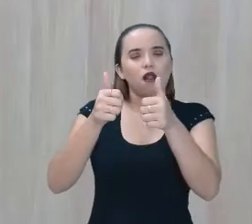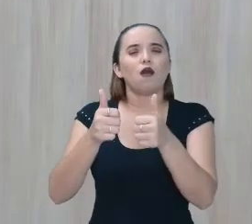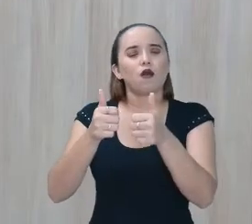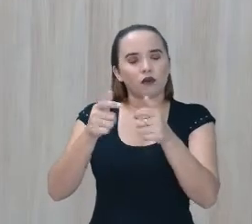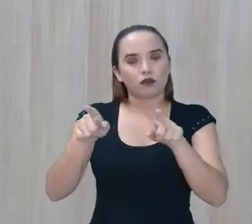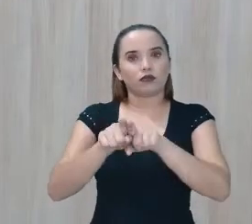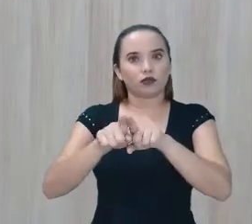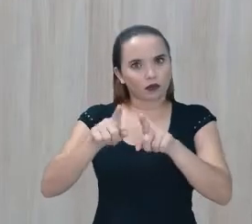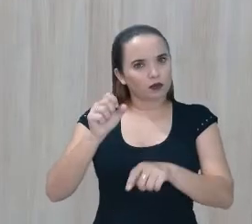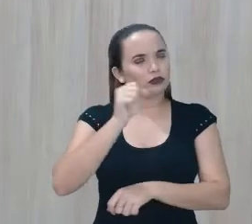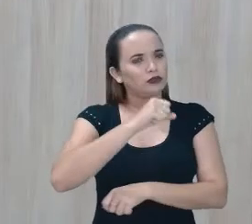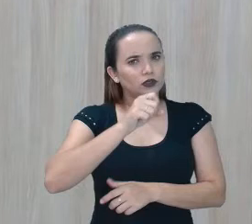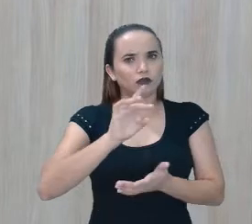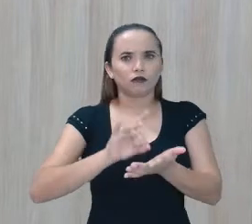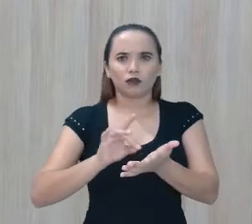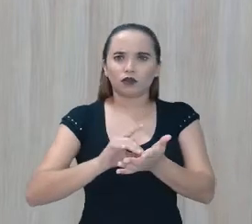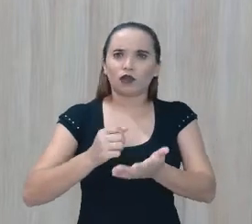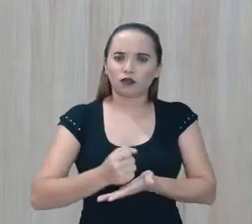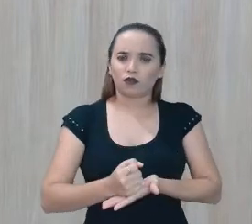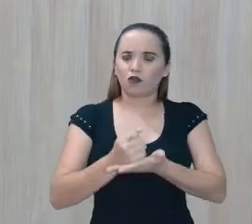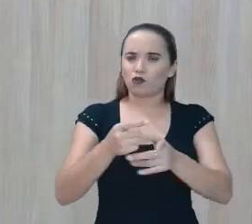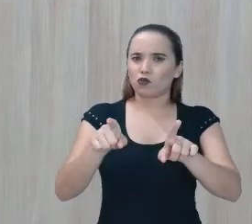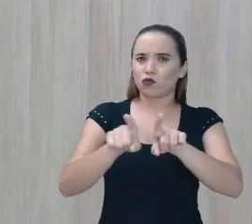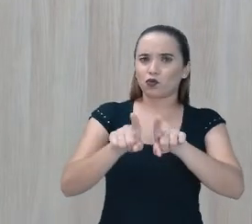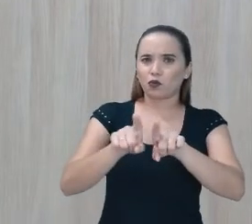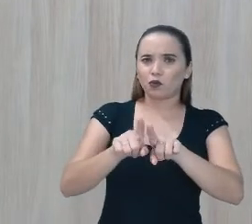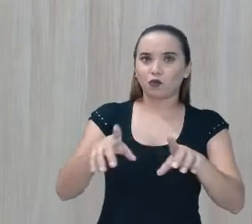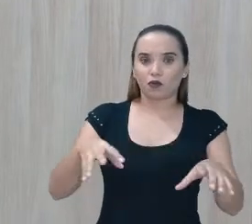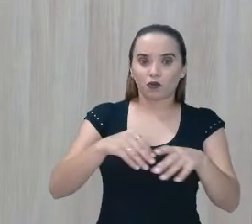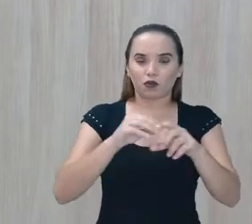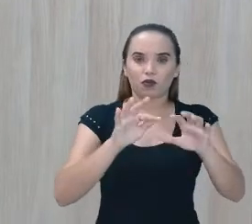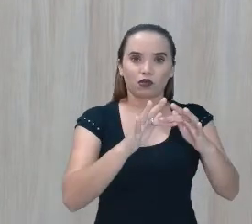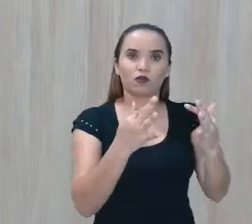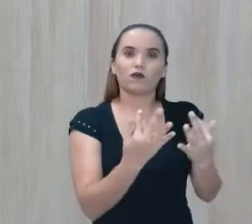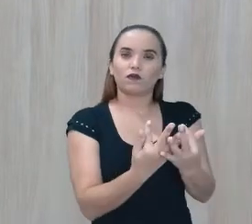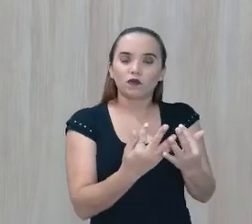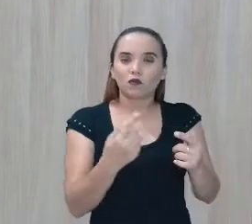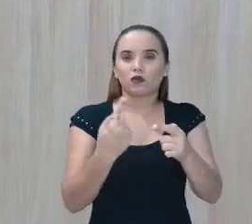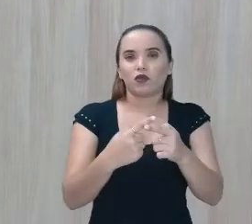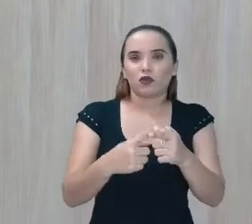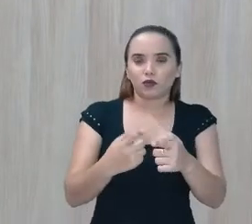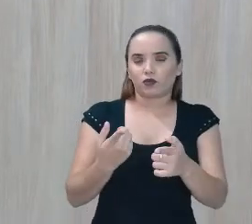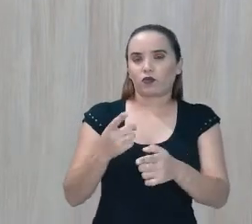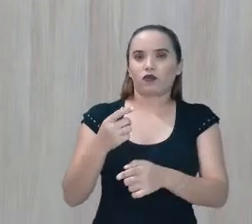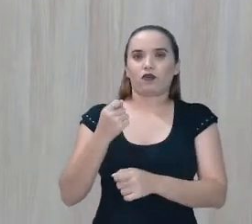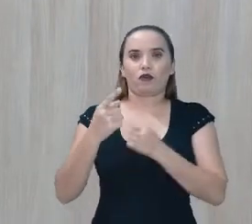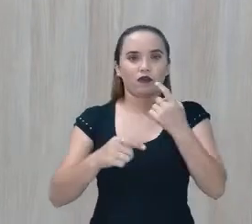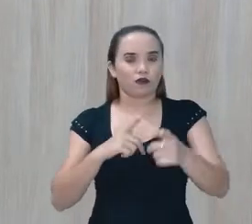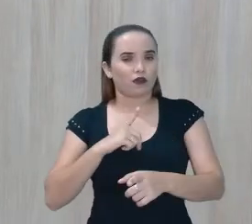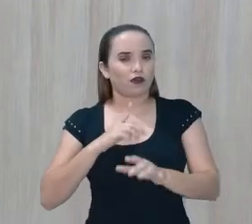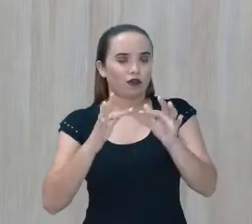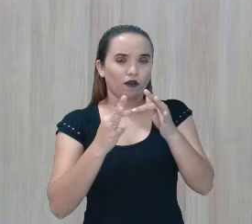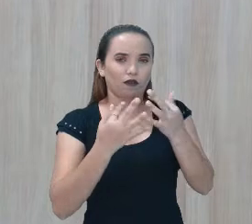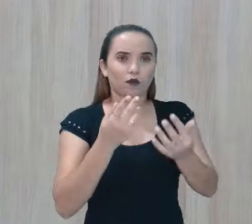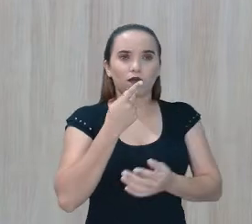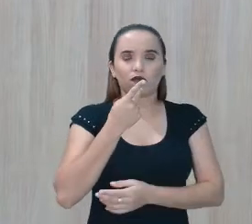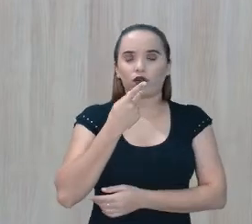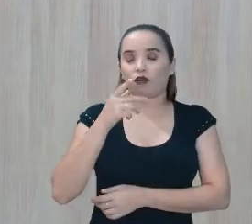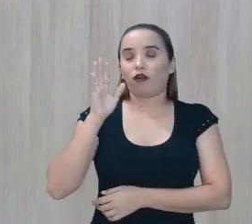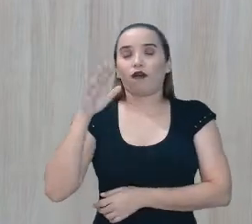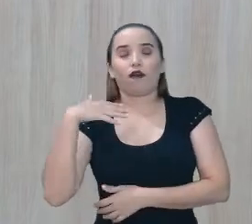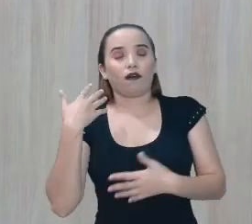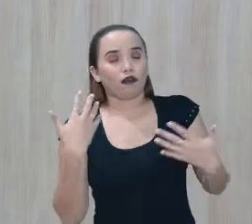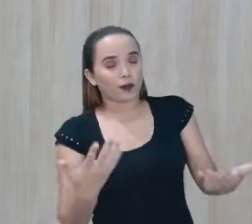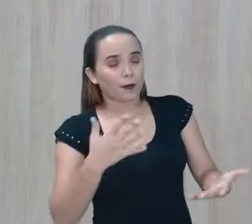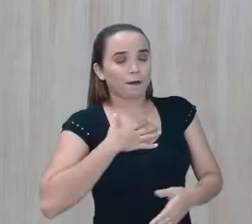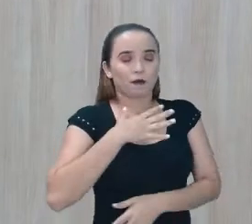contribui muito com a família, porque aquela família que está ali falando também que o seu filho não aprende, ele